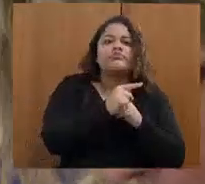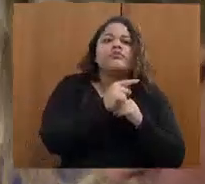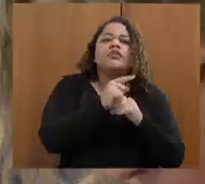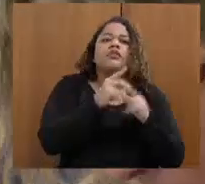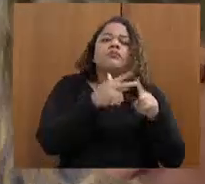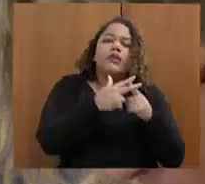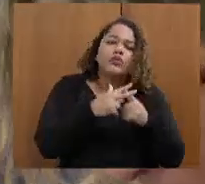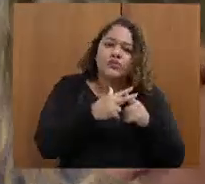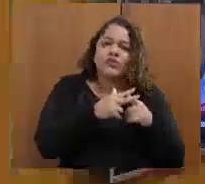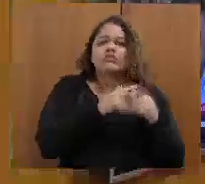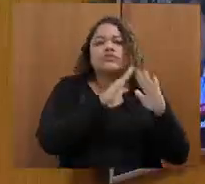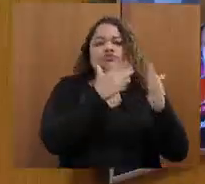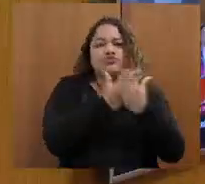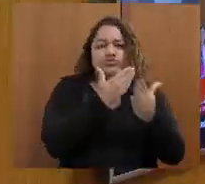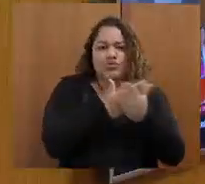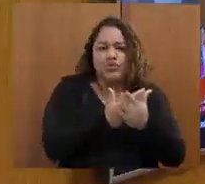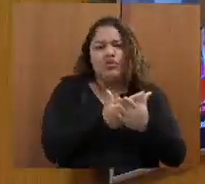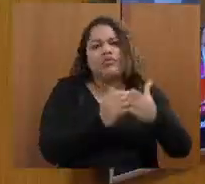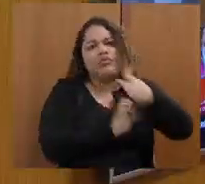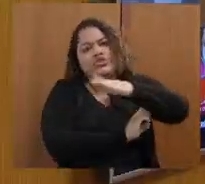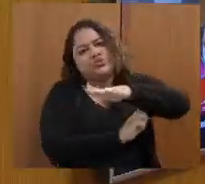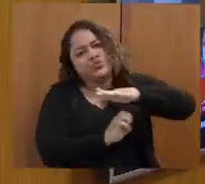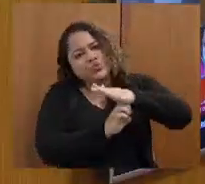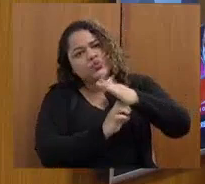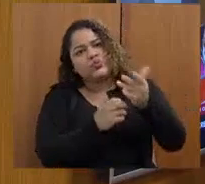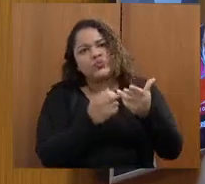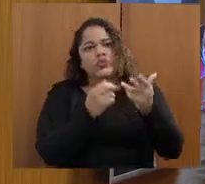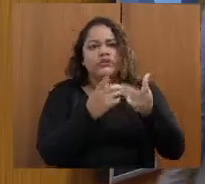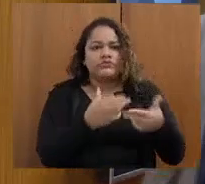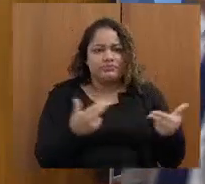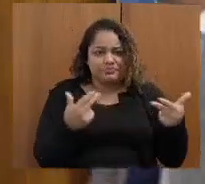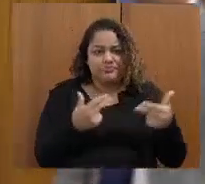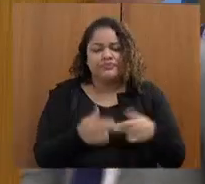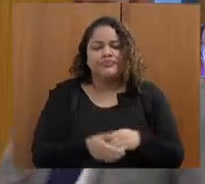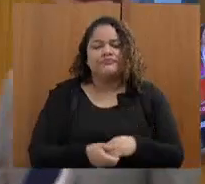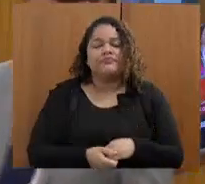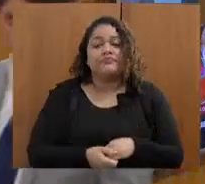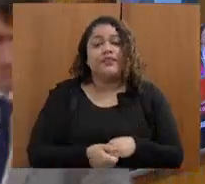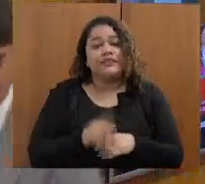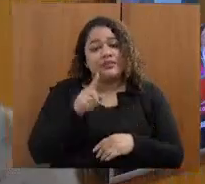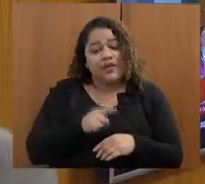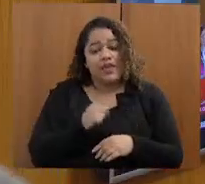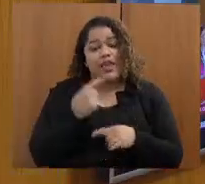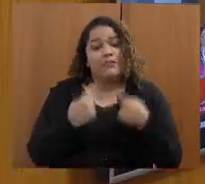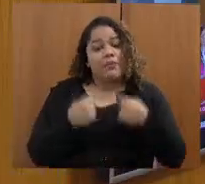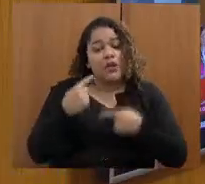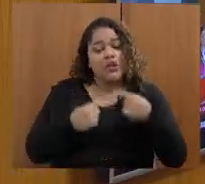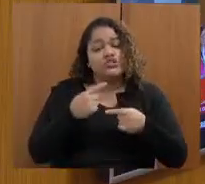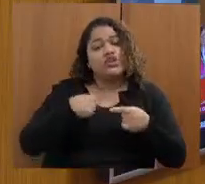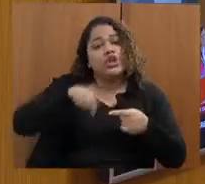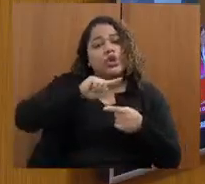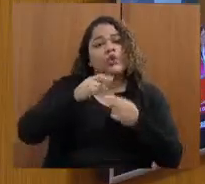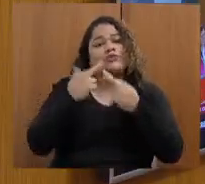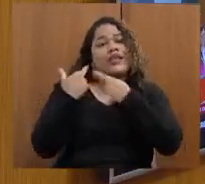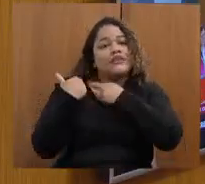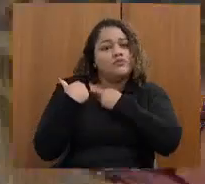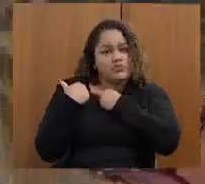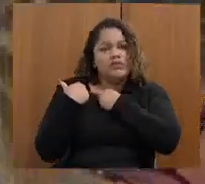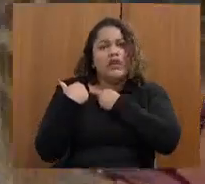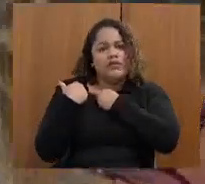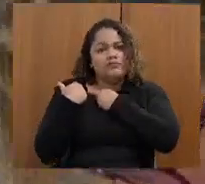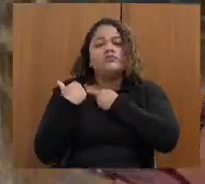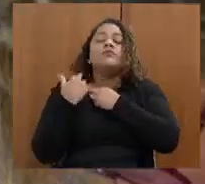estruturas etc e tal então esta é uma política que a gente vem tomando de forma responsável para evitarmos